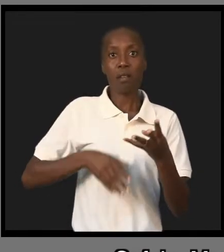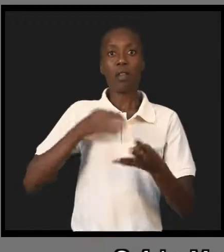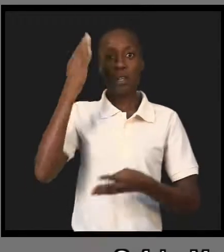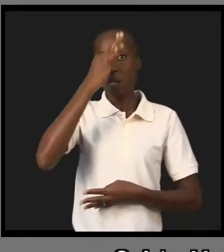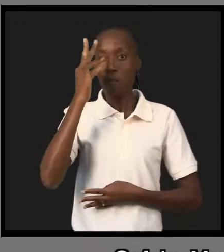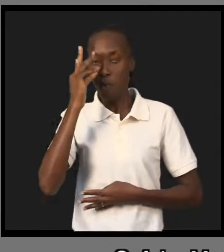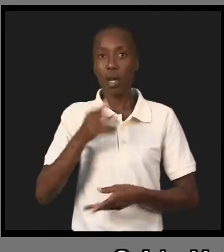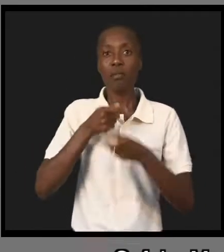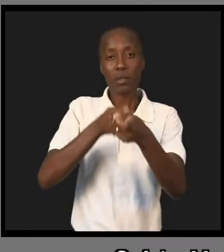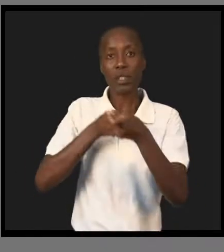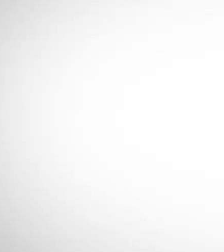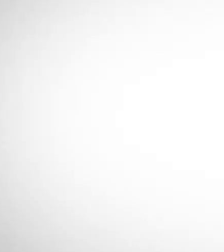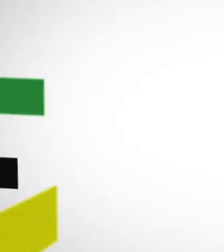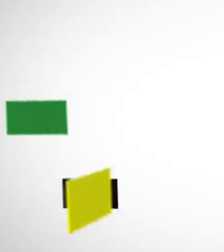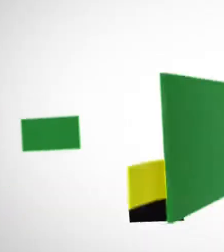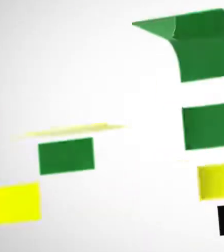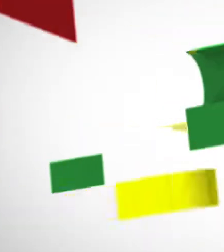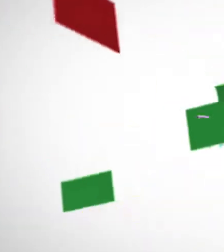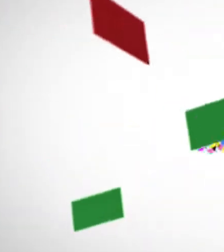Nampula e Niaça.